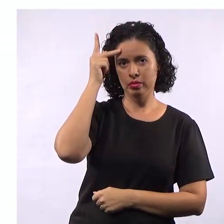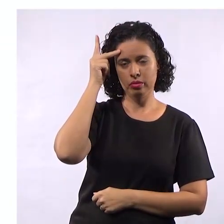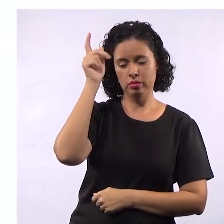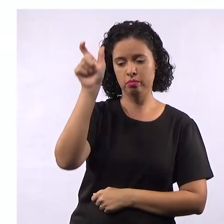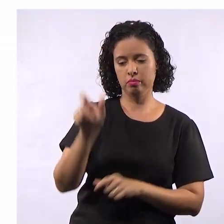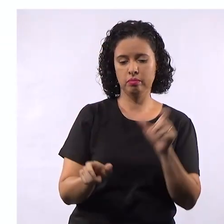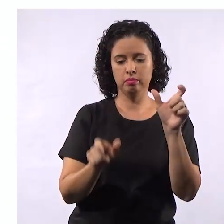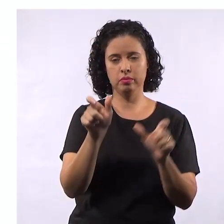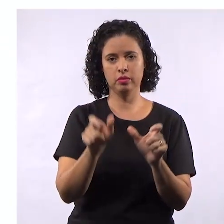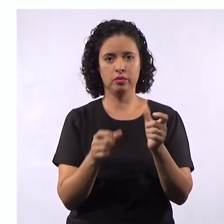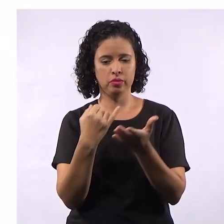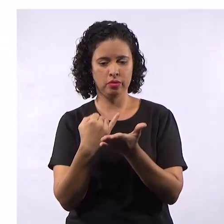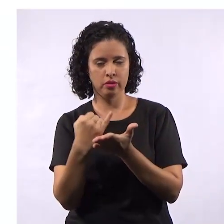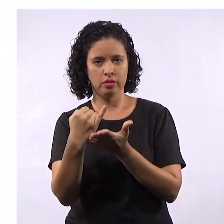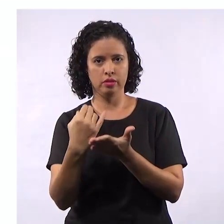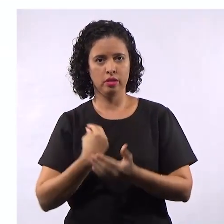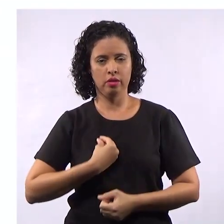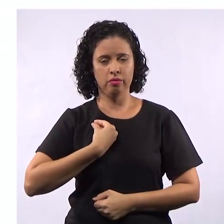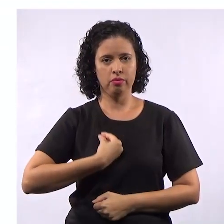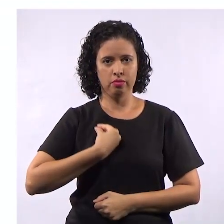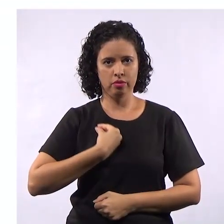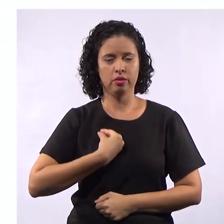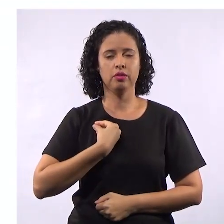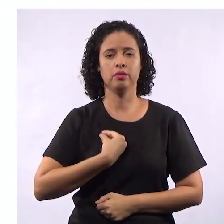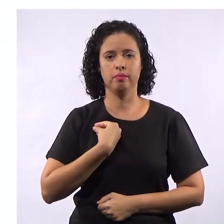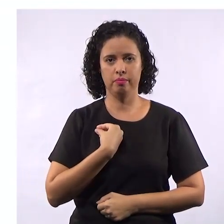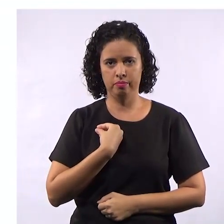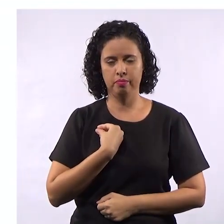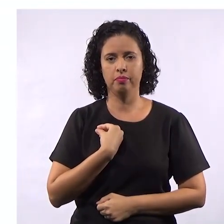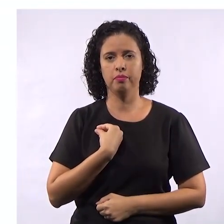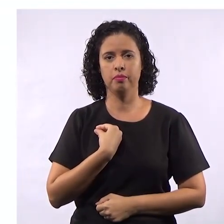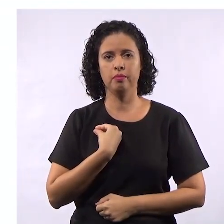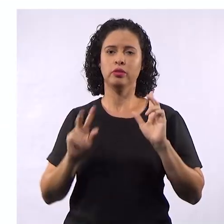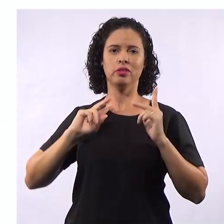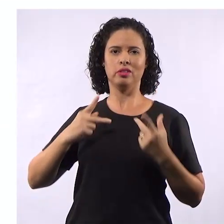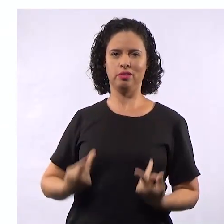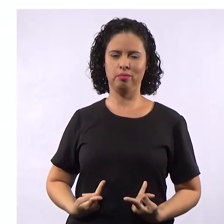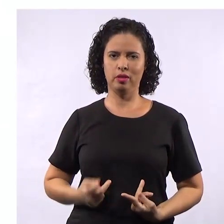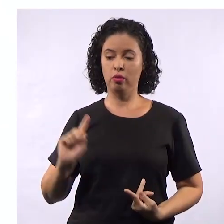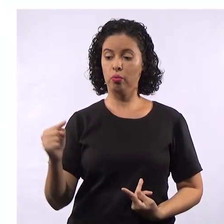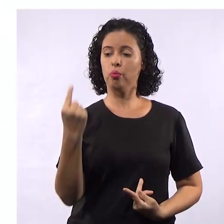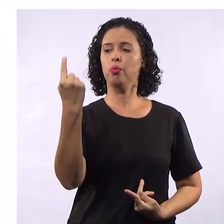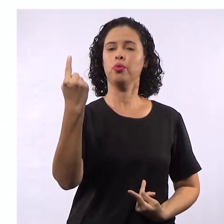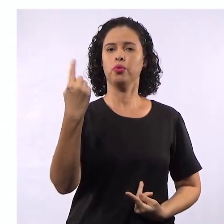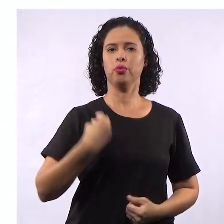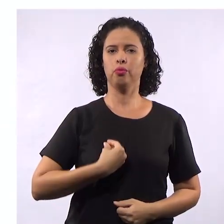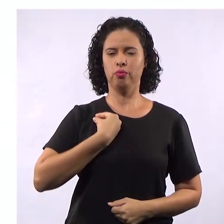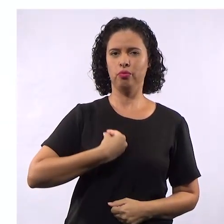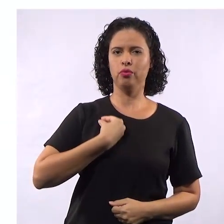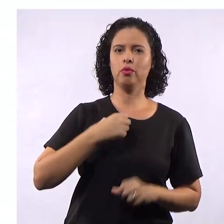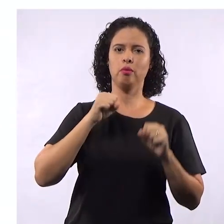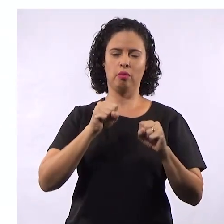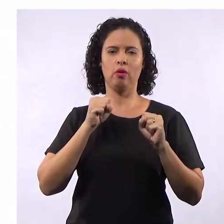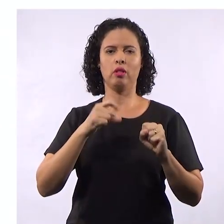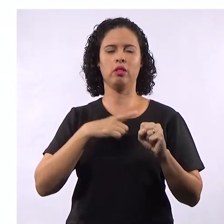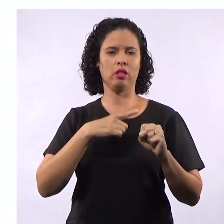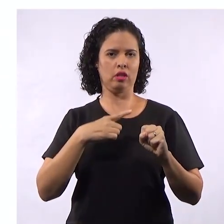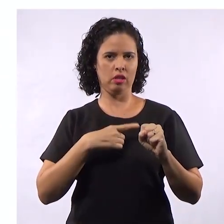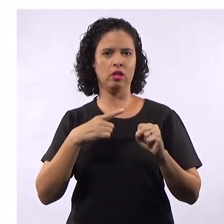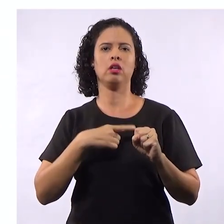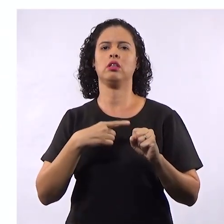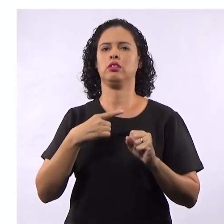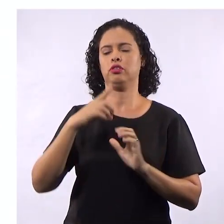16, ele é relativamente novo, sim, né? Então, daí é só uma curiosidade para vocês, tá ok? E aqui eu trouxe para vocês